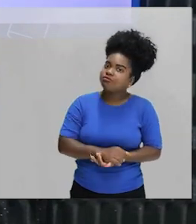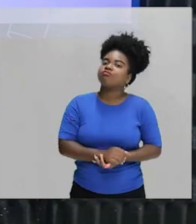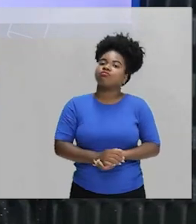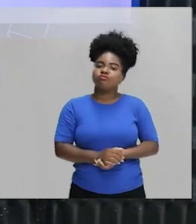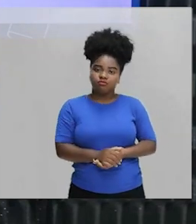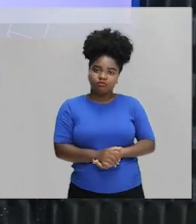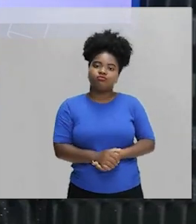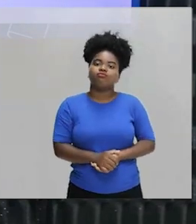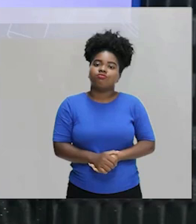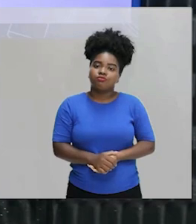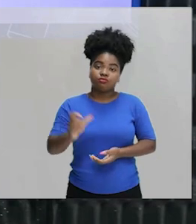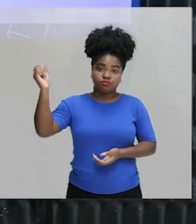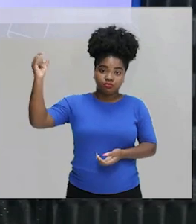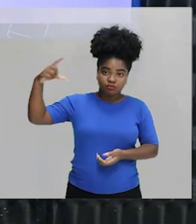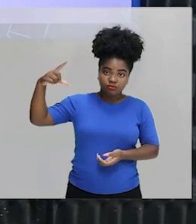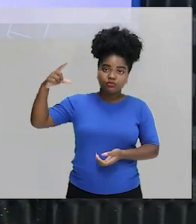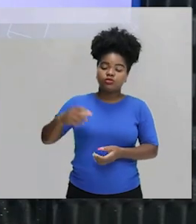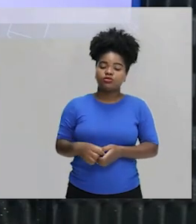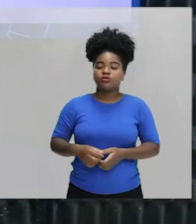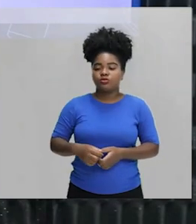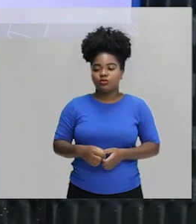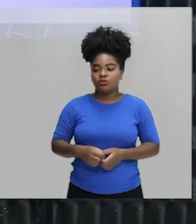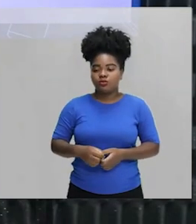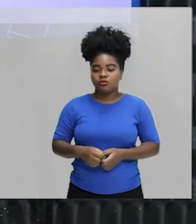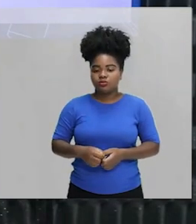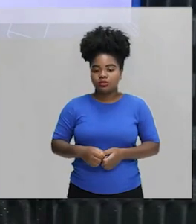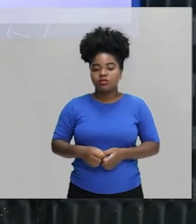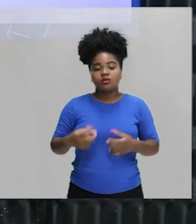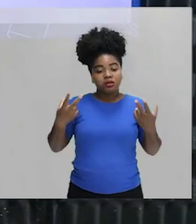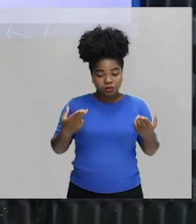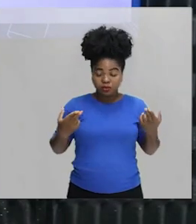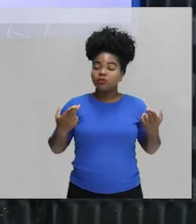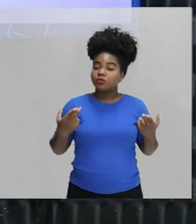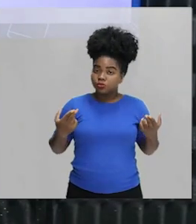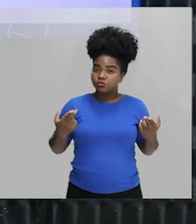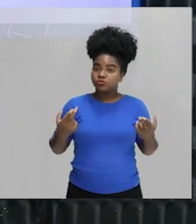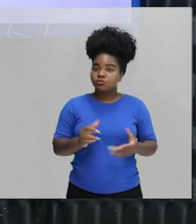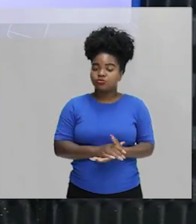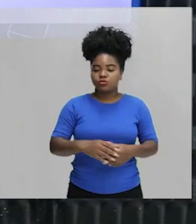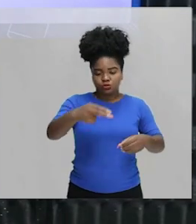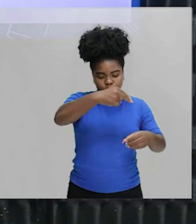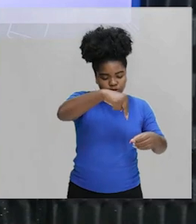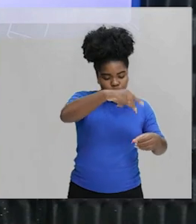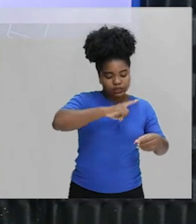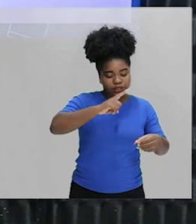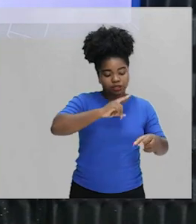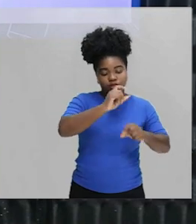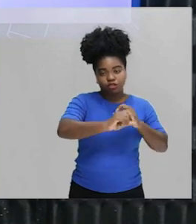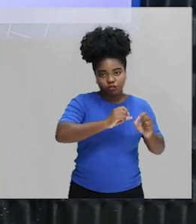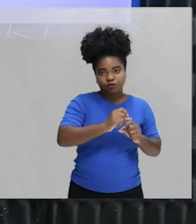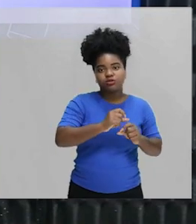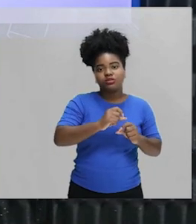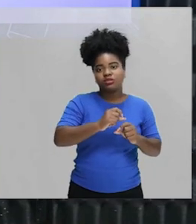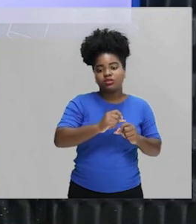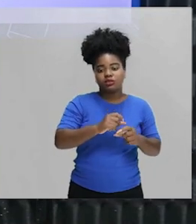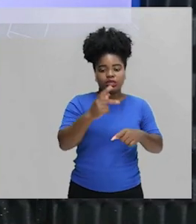certo nosso sol que é a estrela mais próxima funciona desta forma no núcleo nós temos uma grande quantidade de